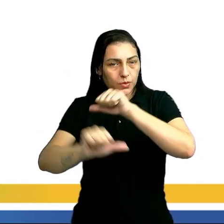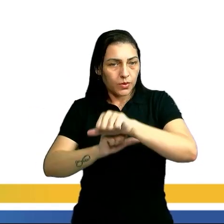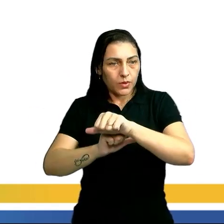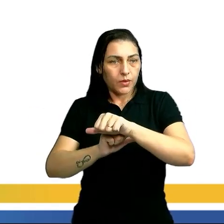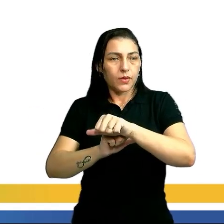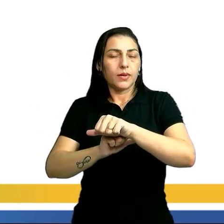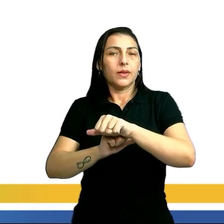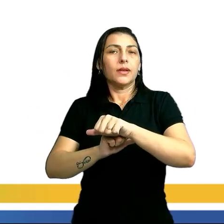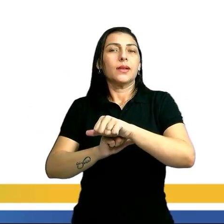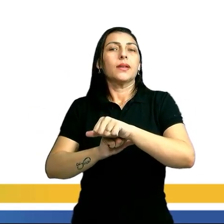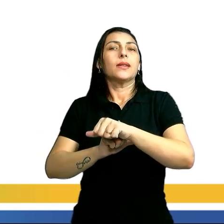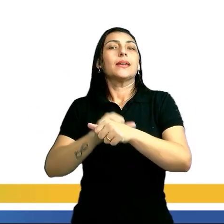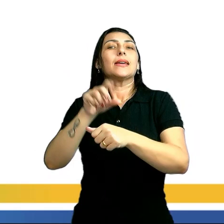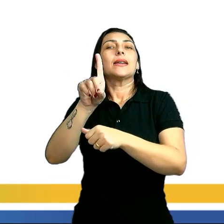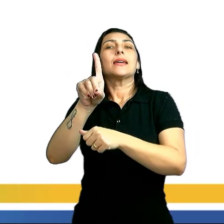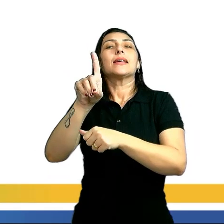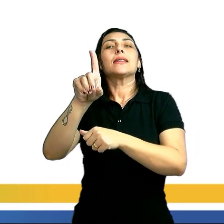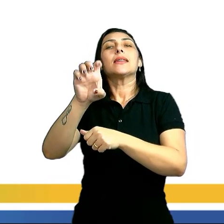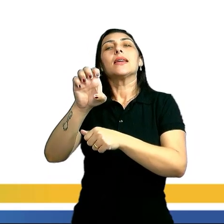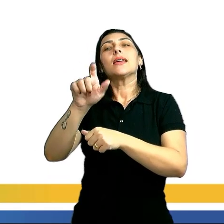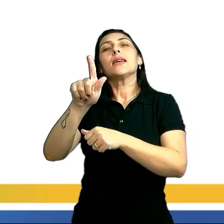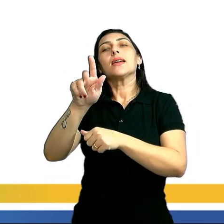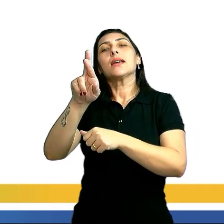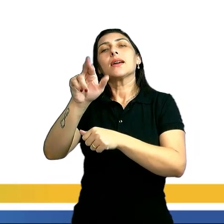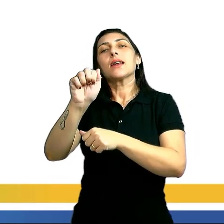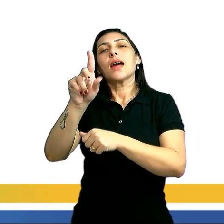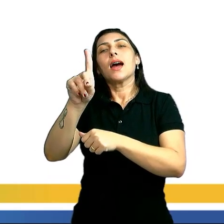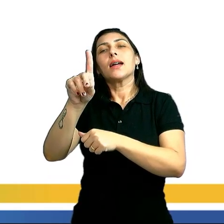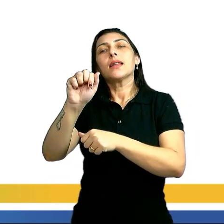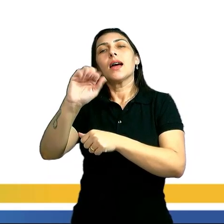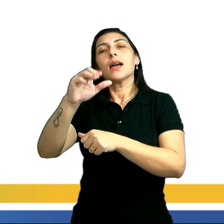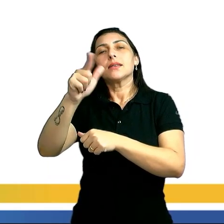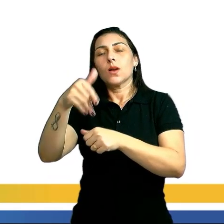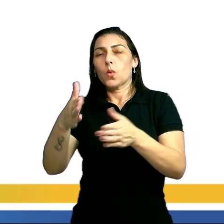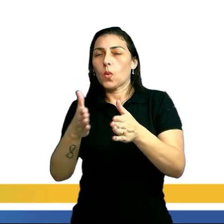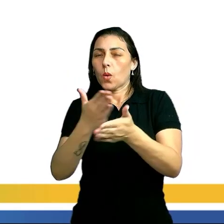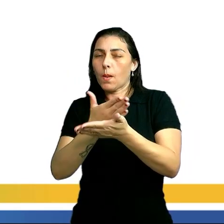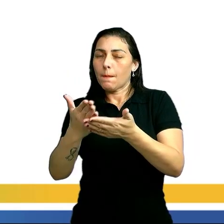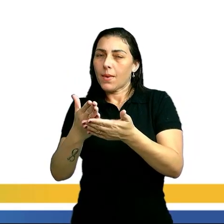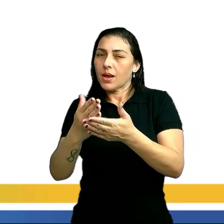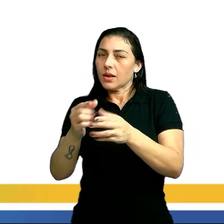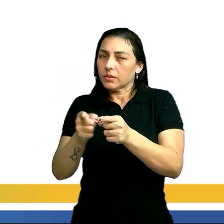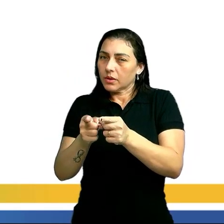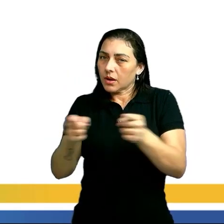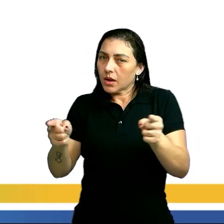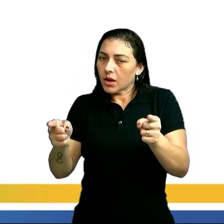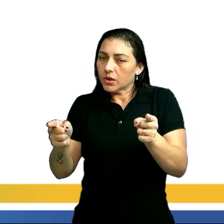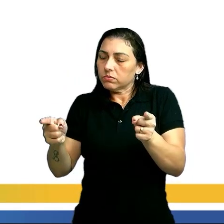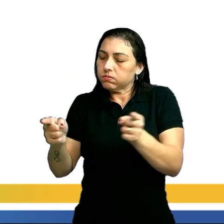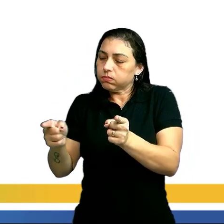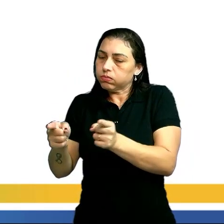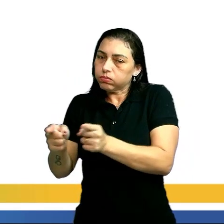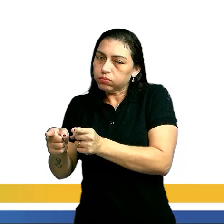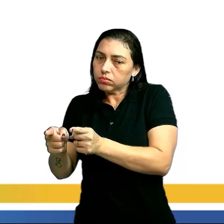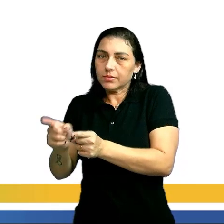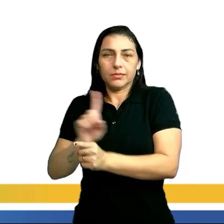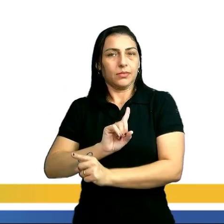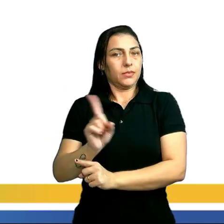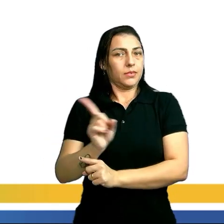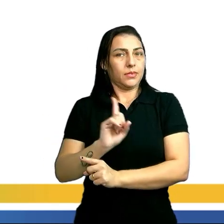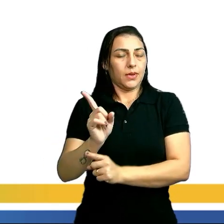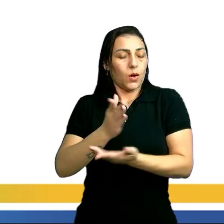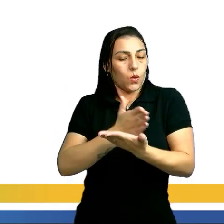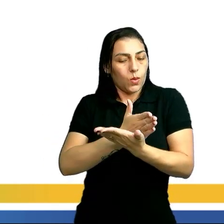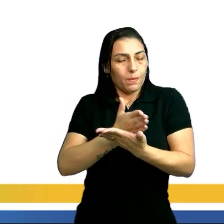ela está falando da degradação. Vocês começam com uma molécula grande? Não, o processo está